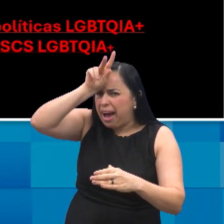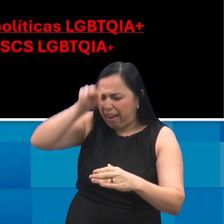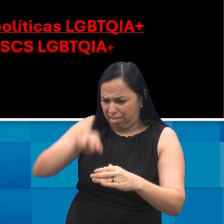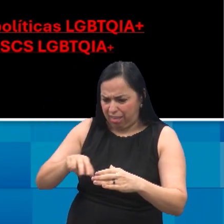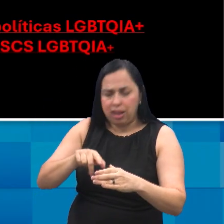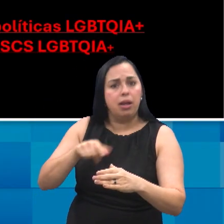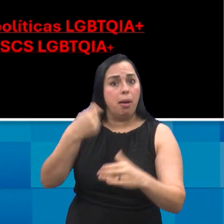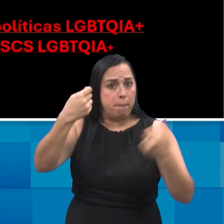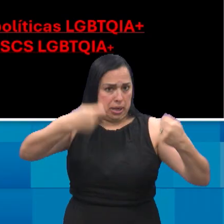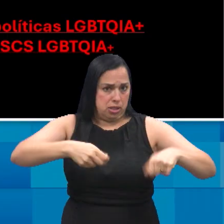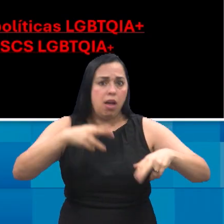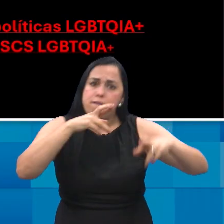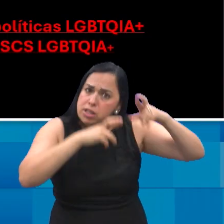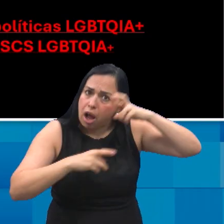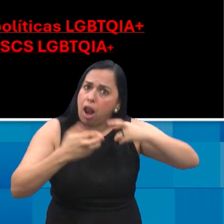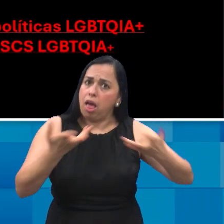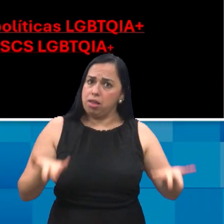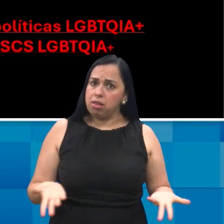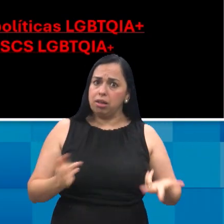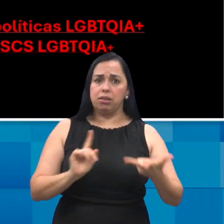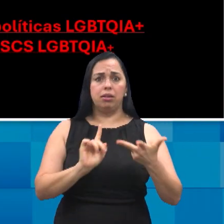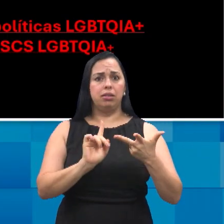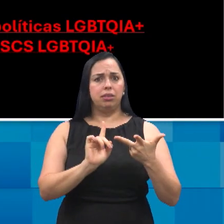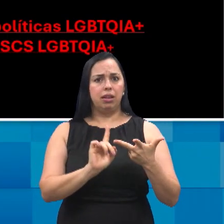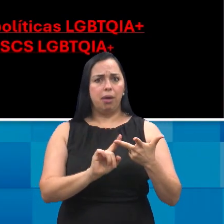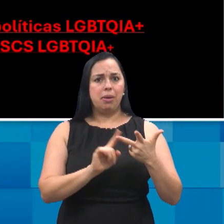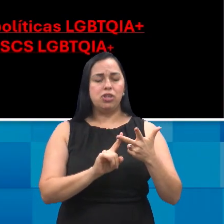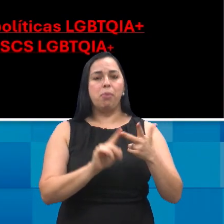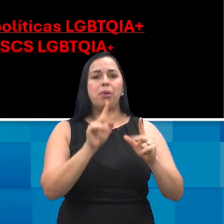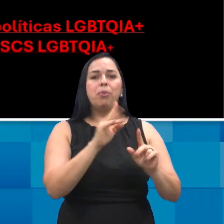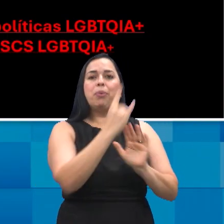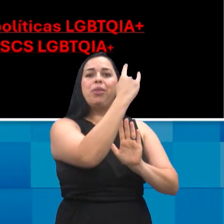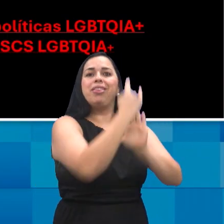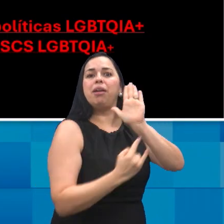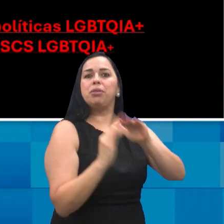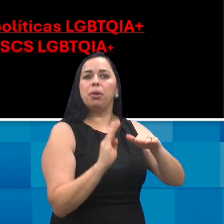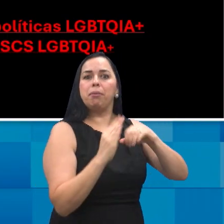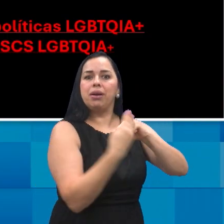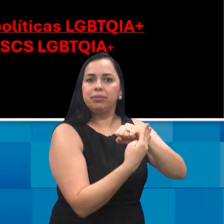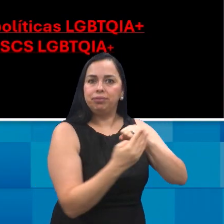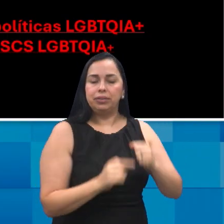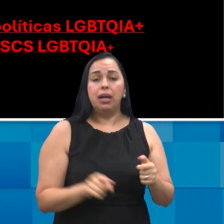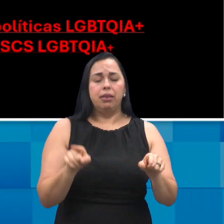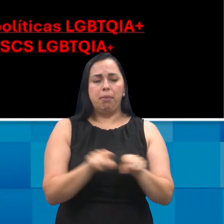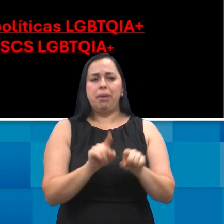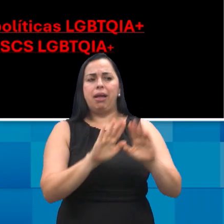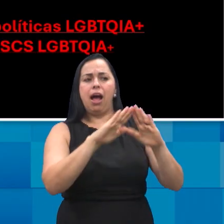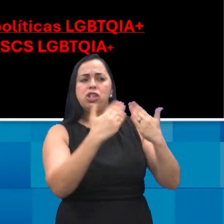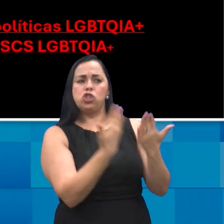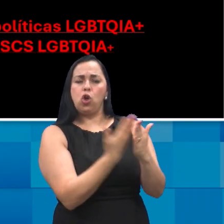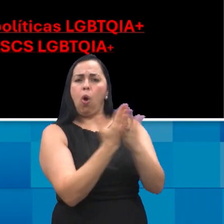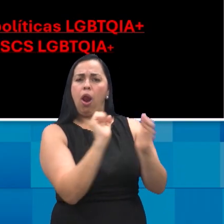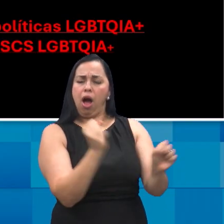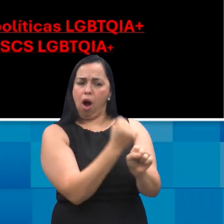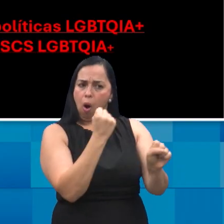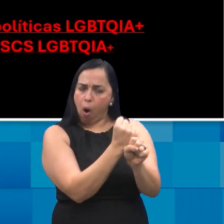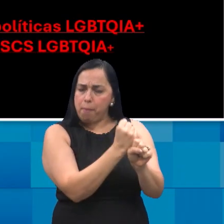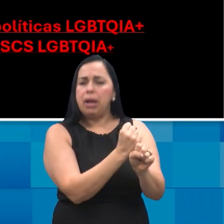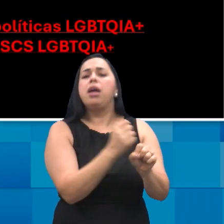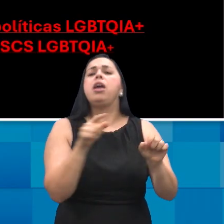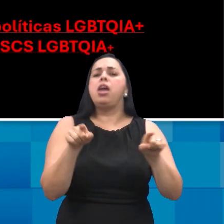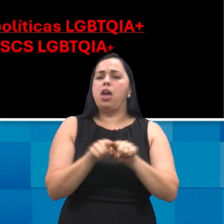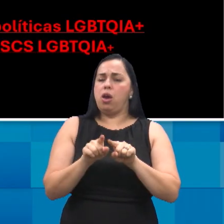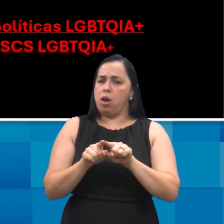fiscalizar a prefeitura. Sobre regularização fundiária e sobre atraso em obras de escolas. É função do vereador